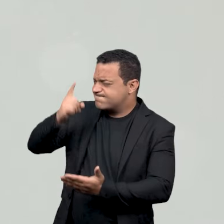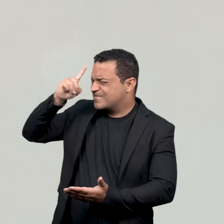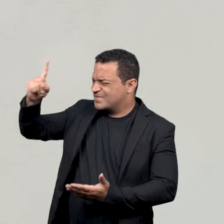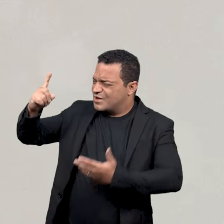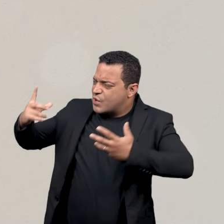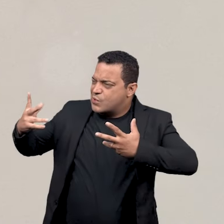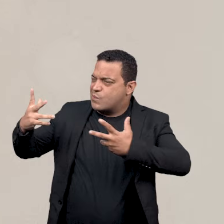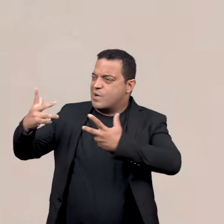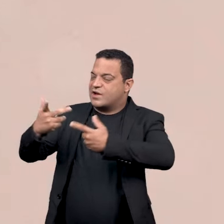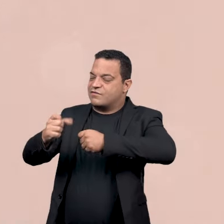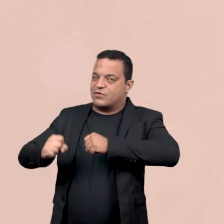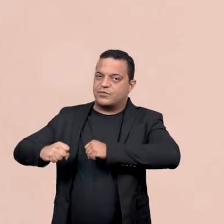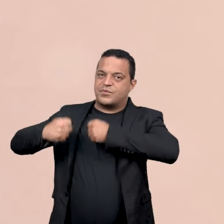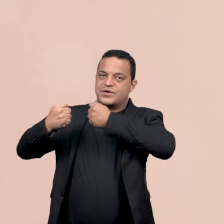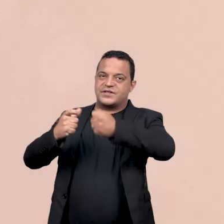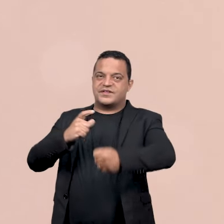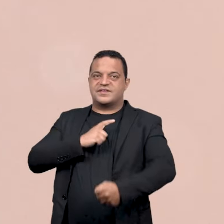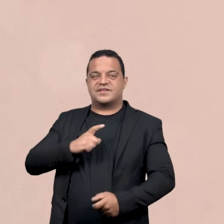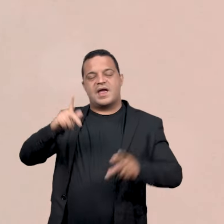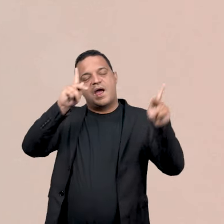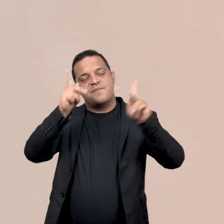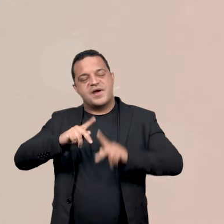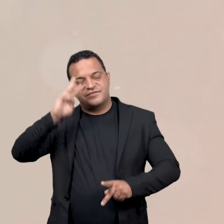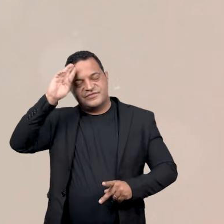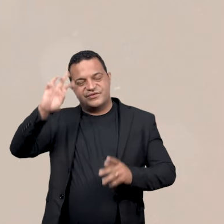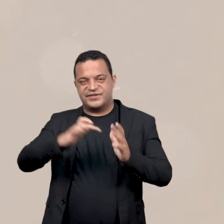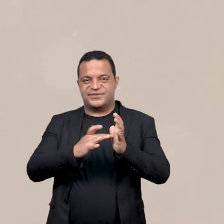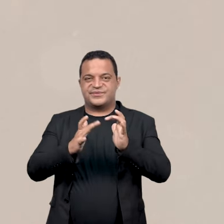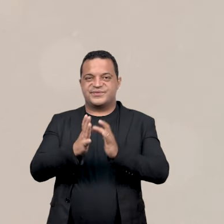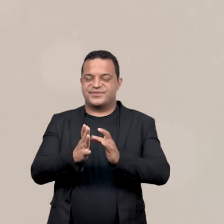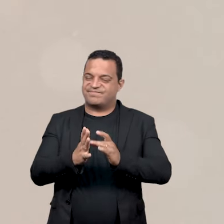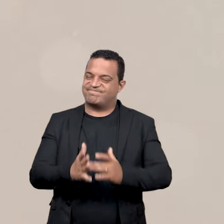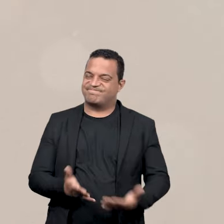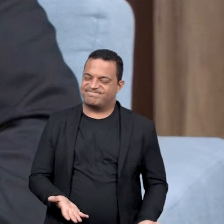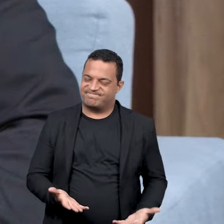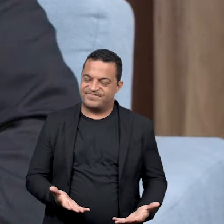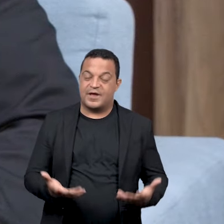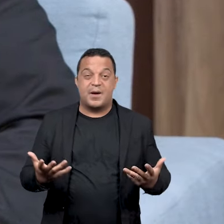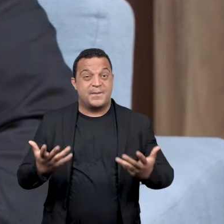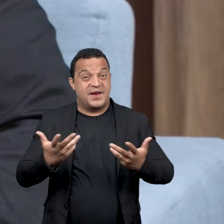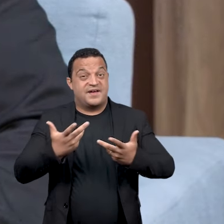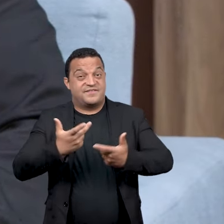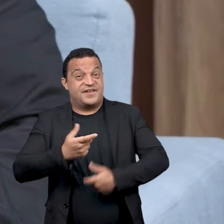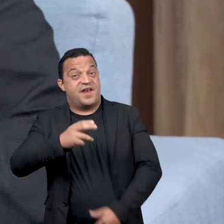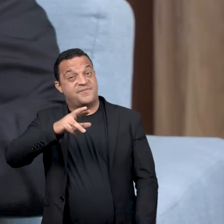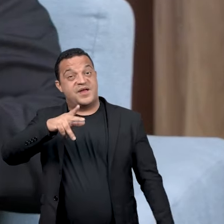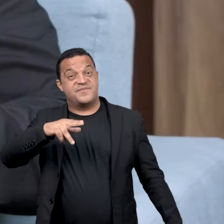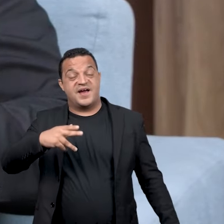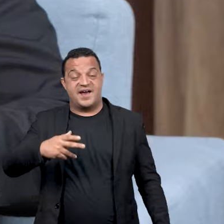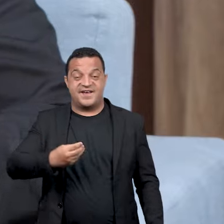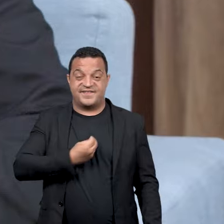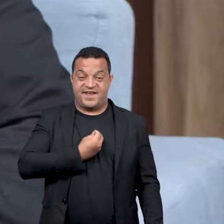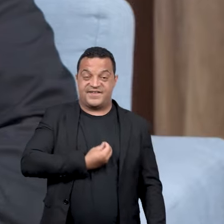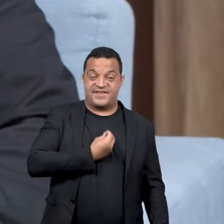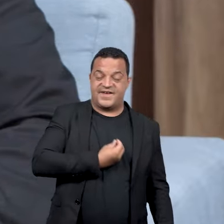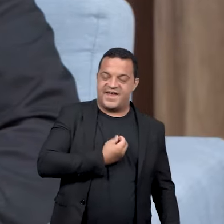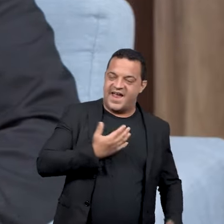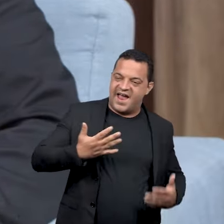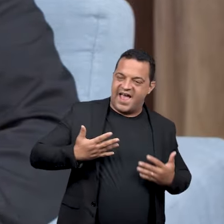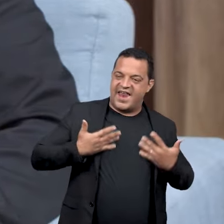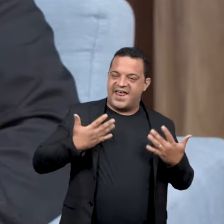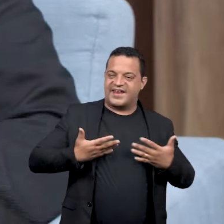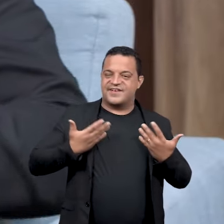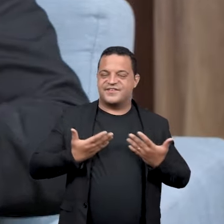nesse Deus tremendo. Glória a Jesus, a paz do Senhor. Que maravilha, irmã Solange, uma